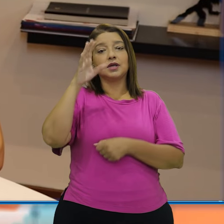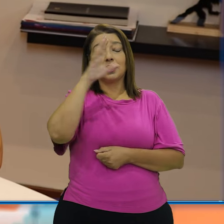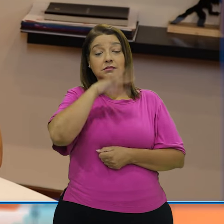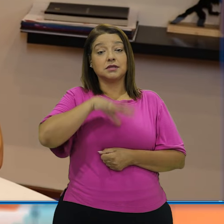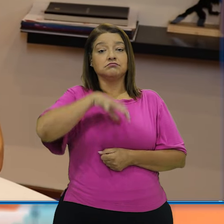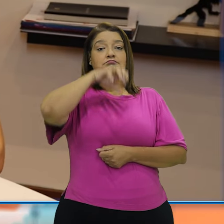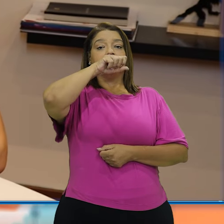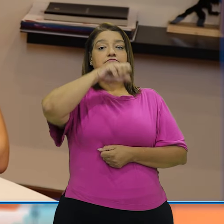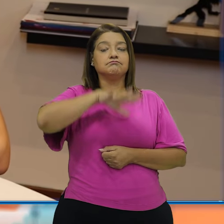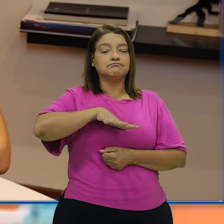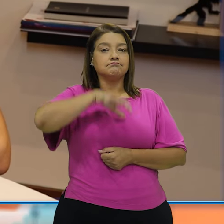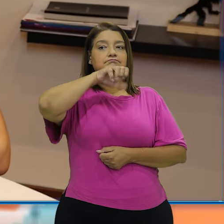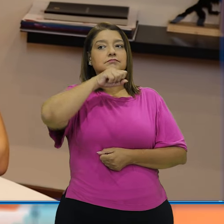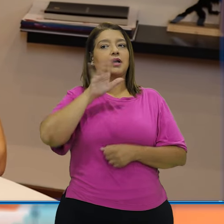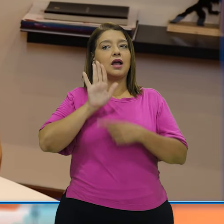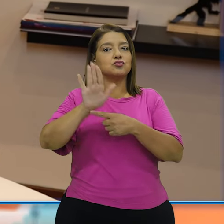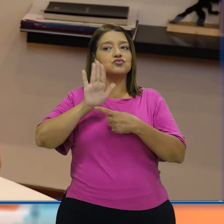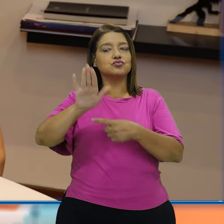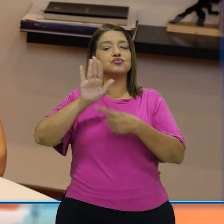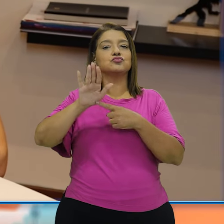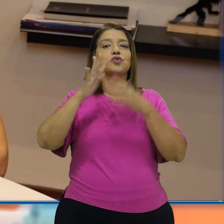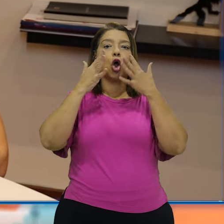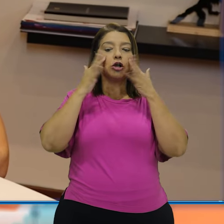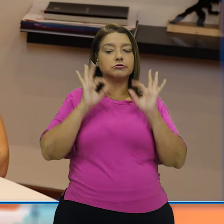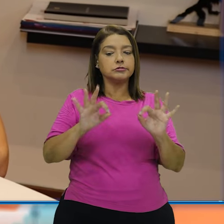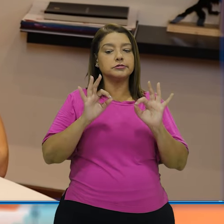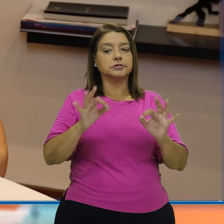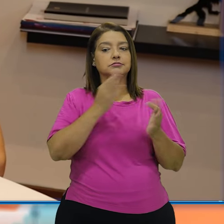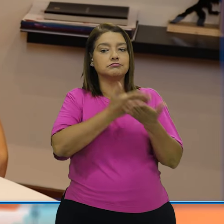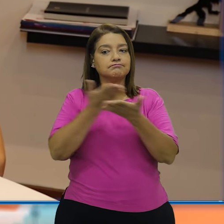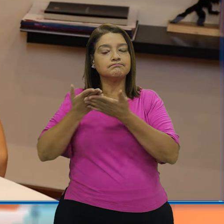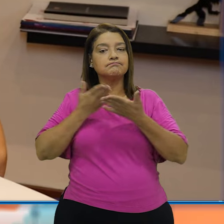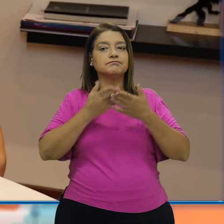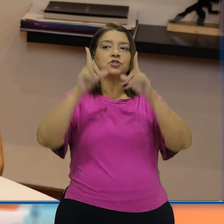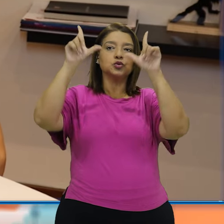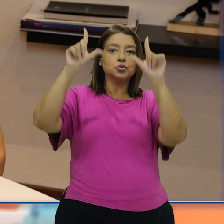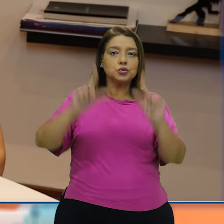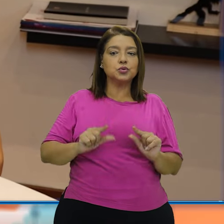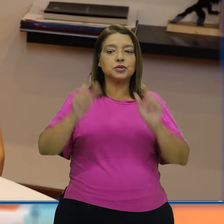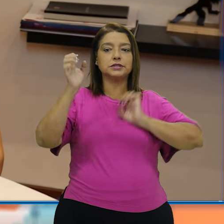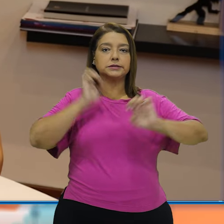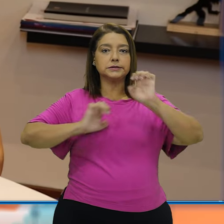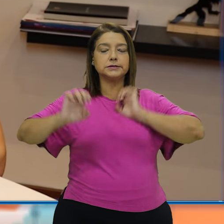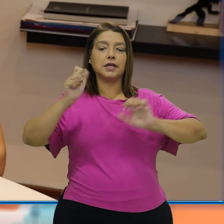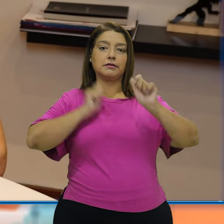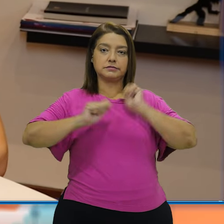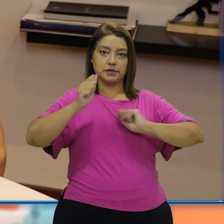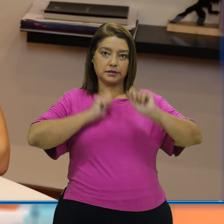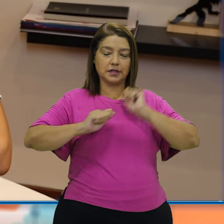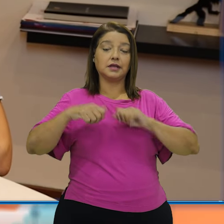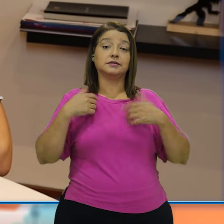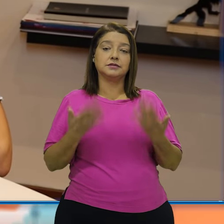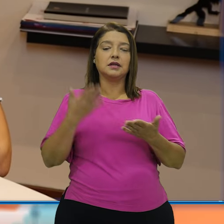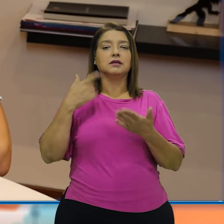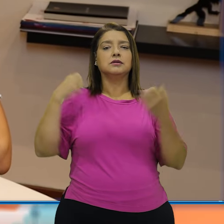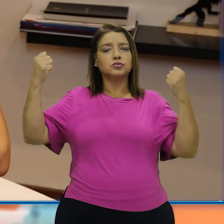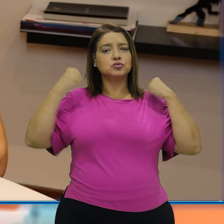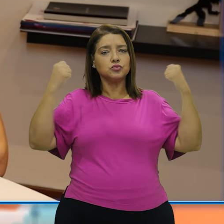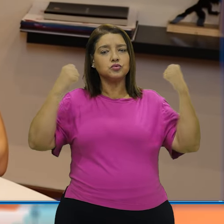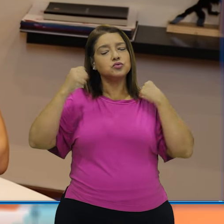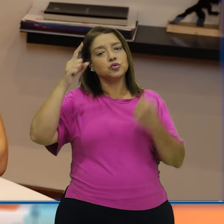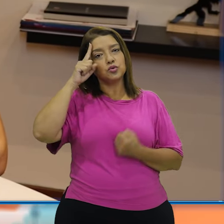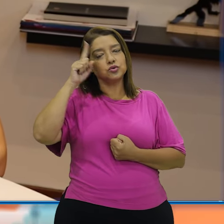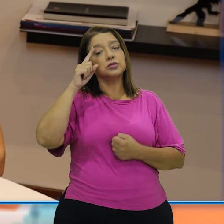de respiração podem auxiliar a se concentrar mais no presente, a diminuir o estresse e a ansiedade. A atividade